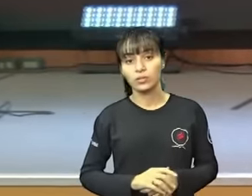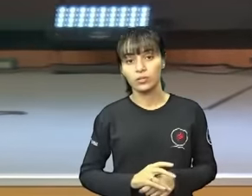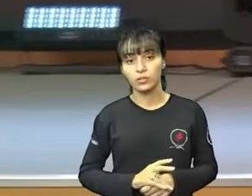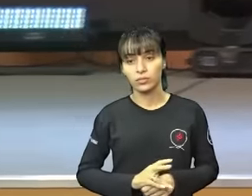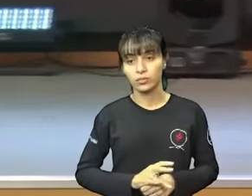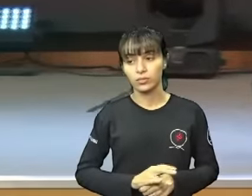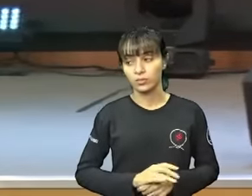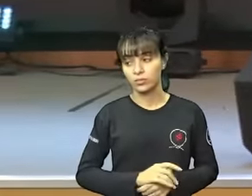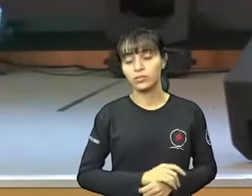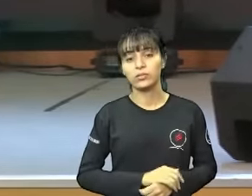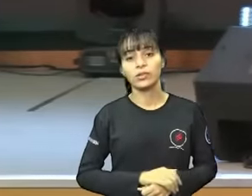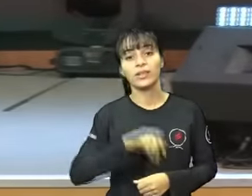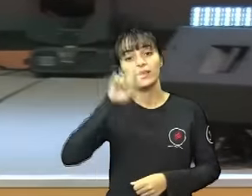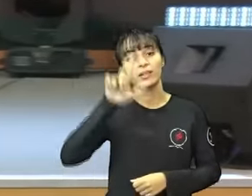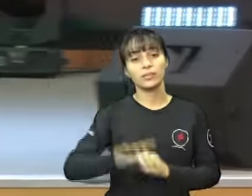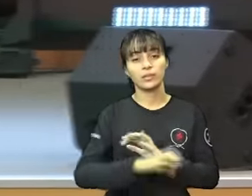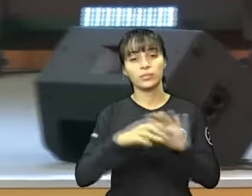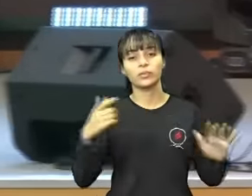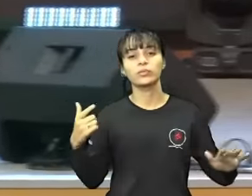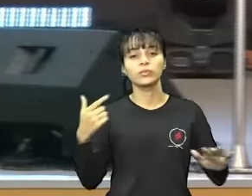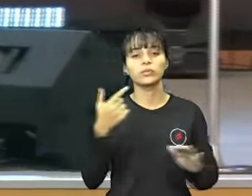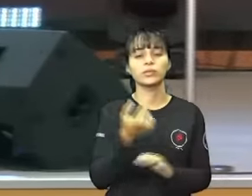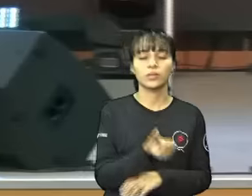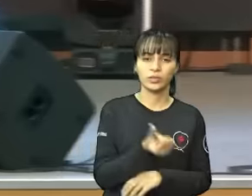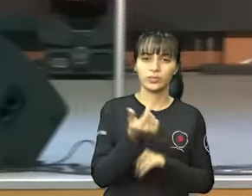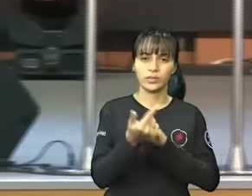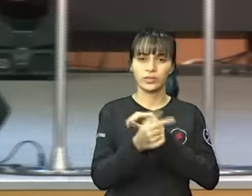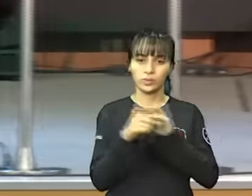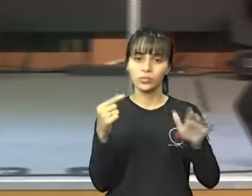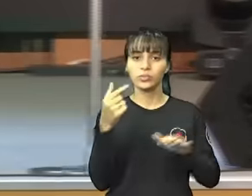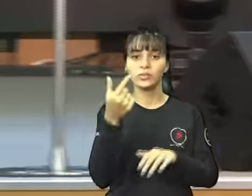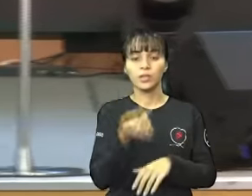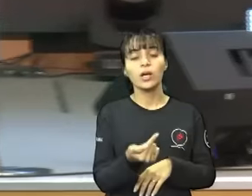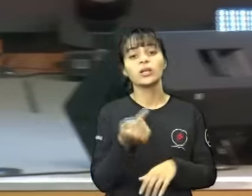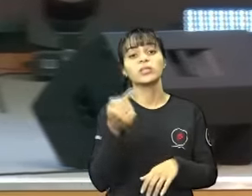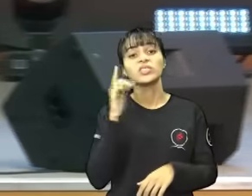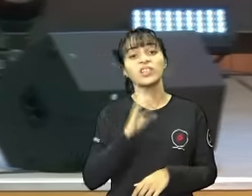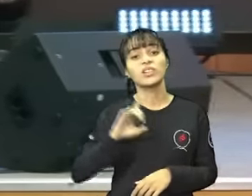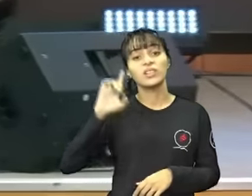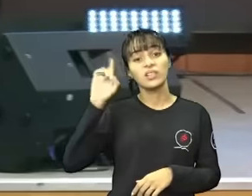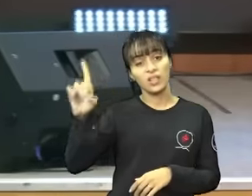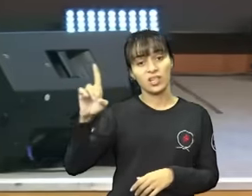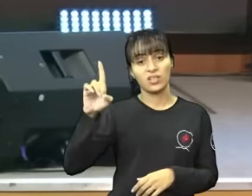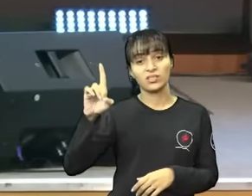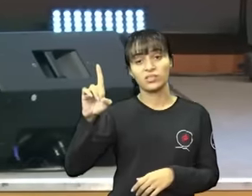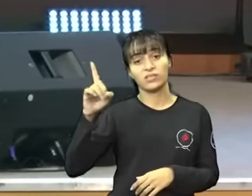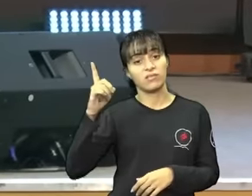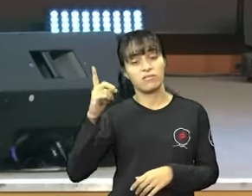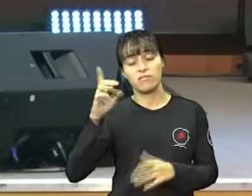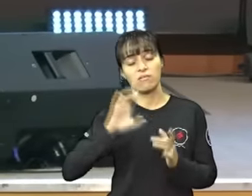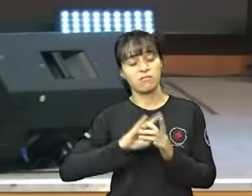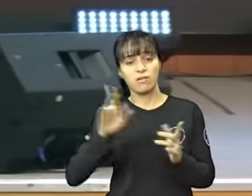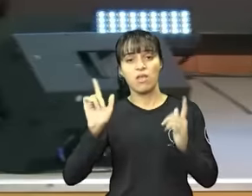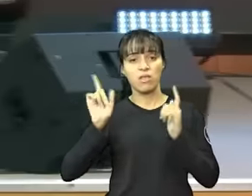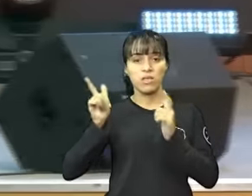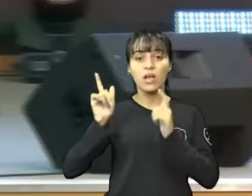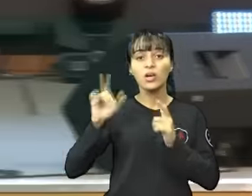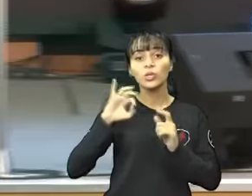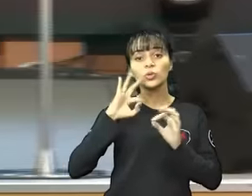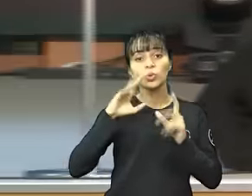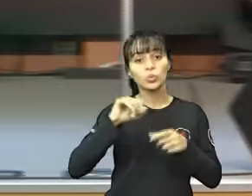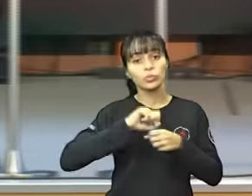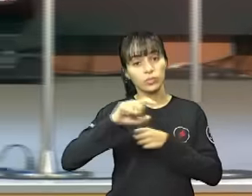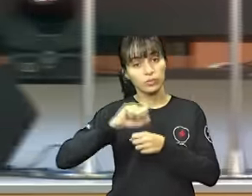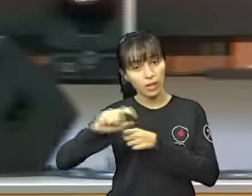e a Bíblia diz em Gálatas 67 que Deus não se deixa escarnecer tudo que o homem